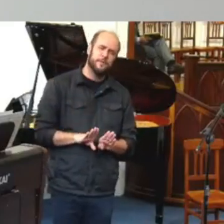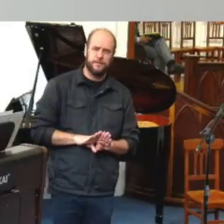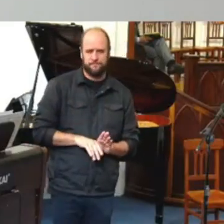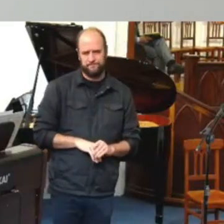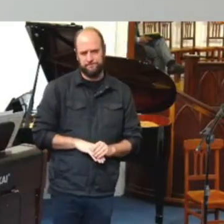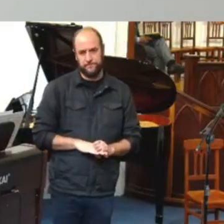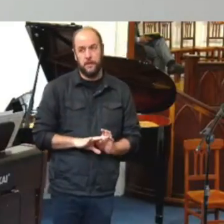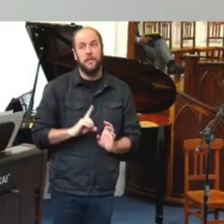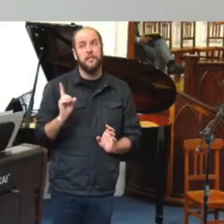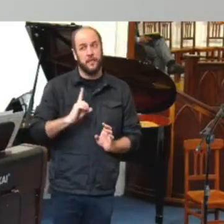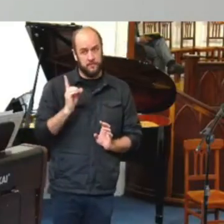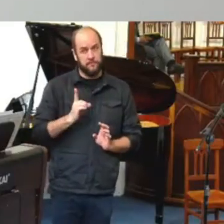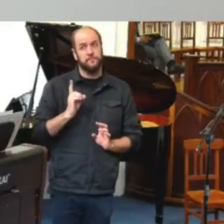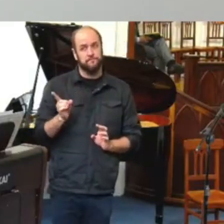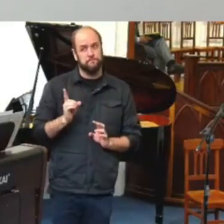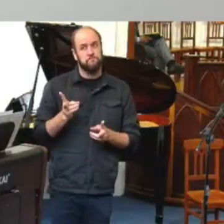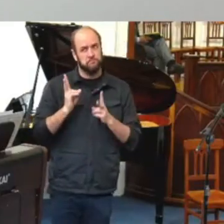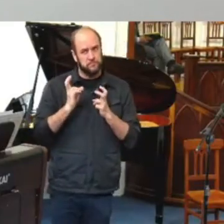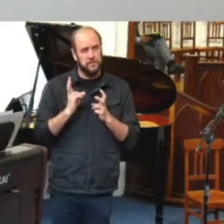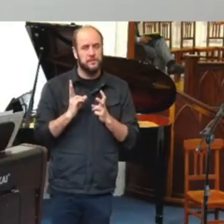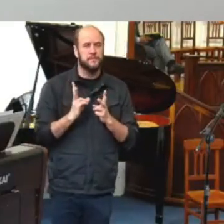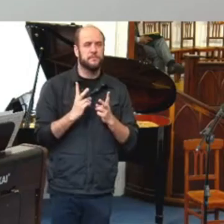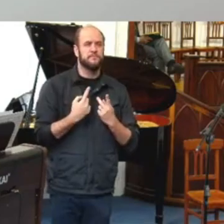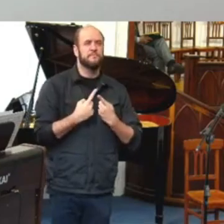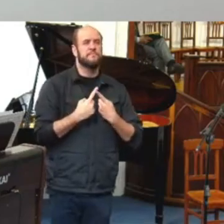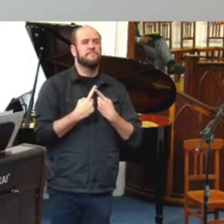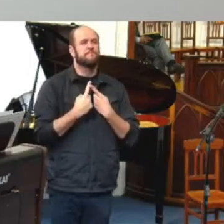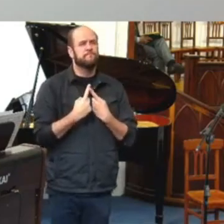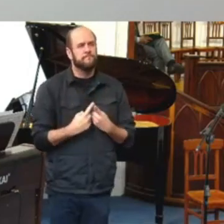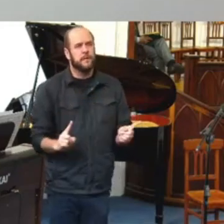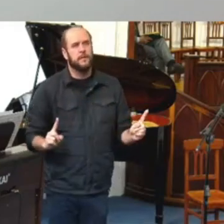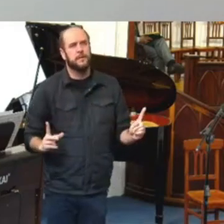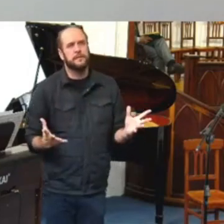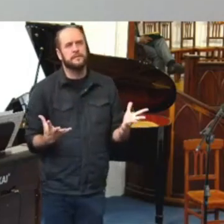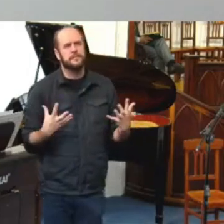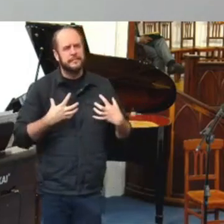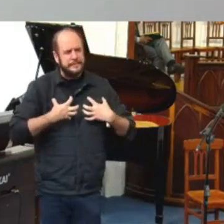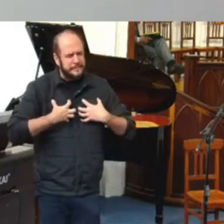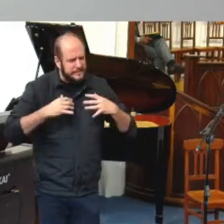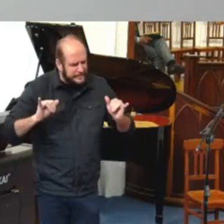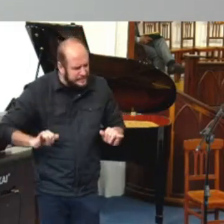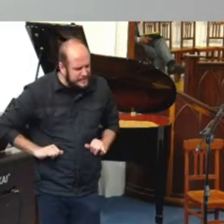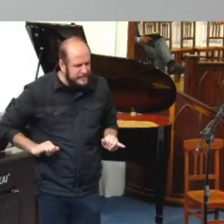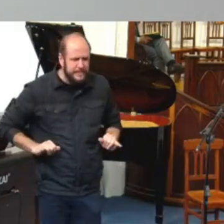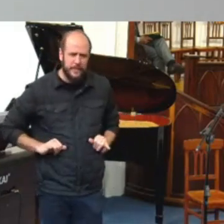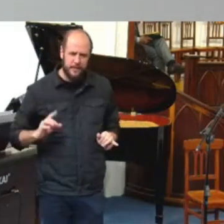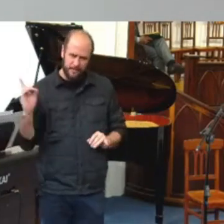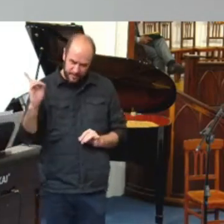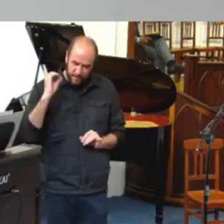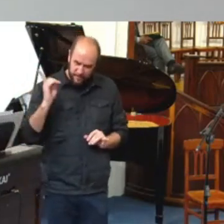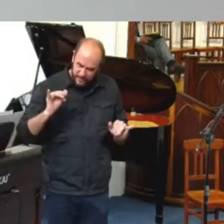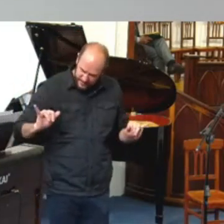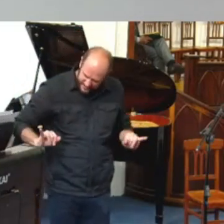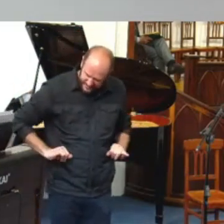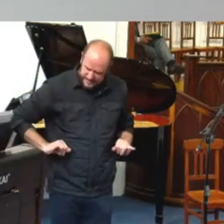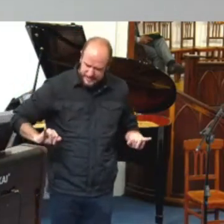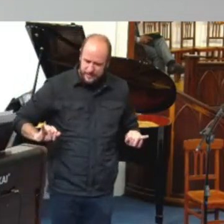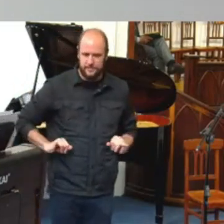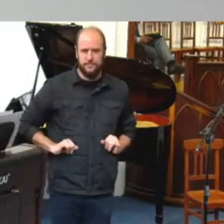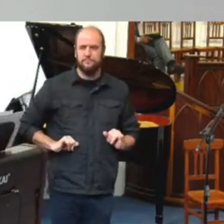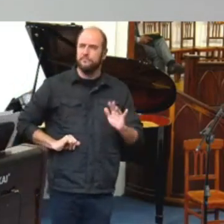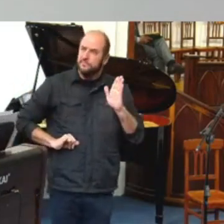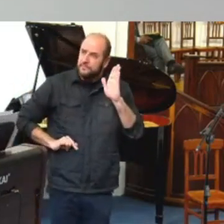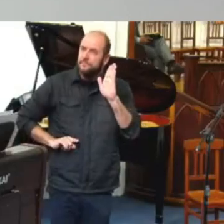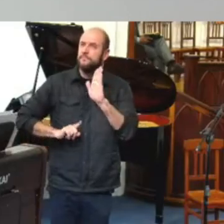isso. Mas a dor era tanta que ele faz uma pergunta